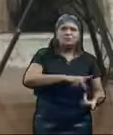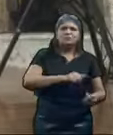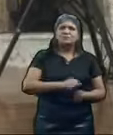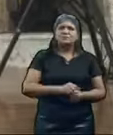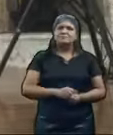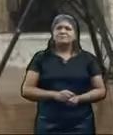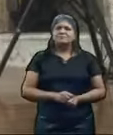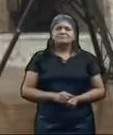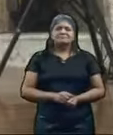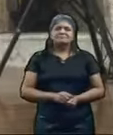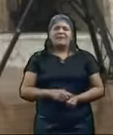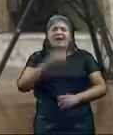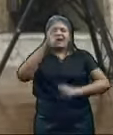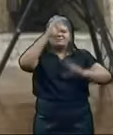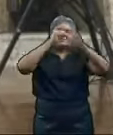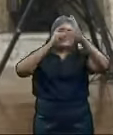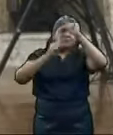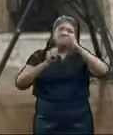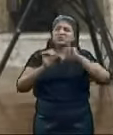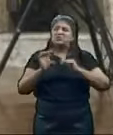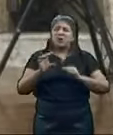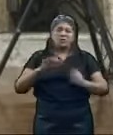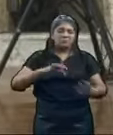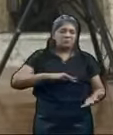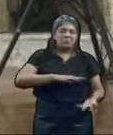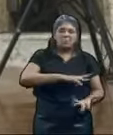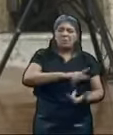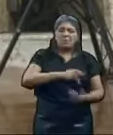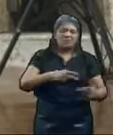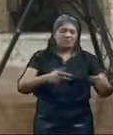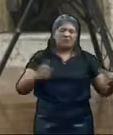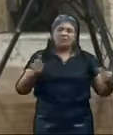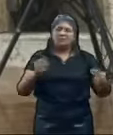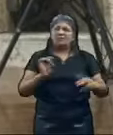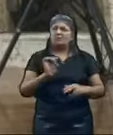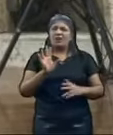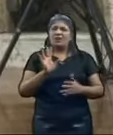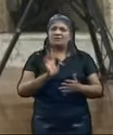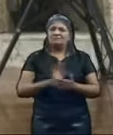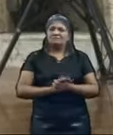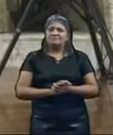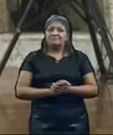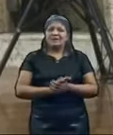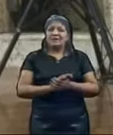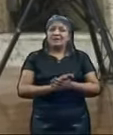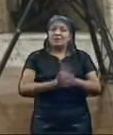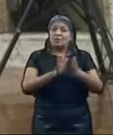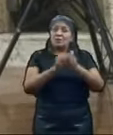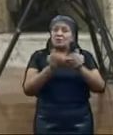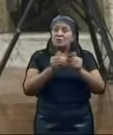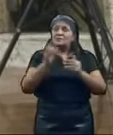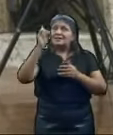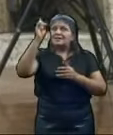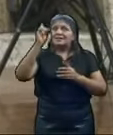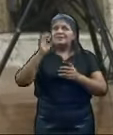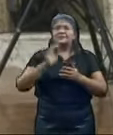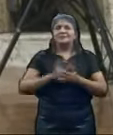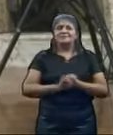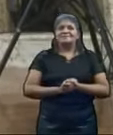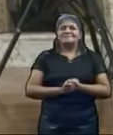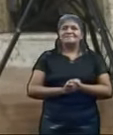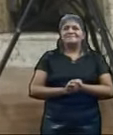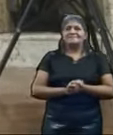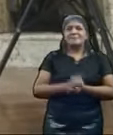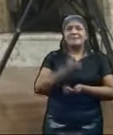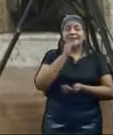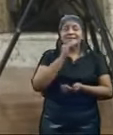maligno mesmo é que às vezes não é exatamente uma coisa fabricada no inverno não é